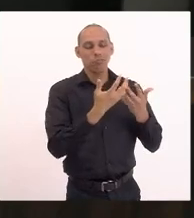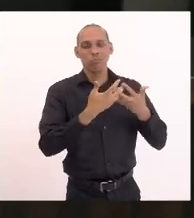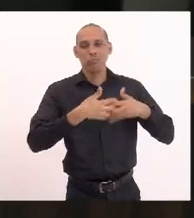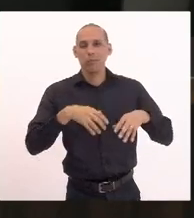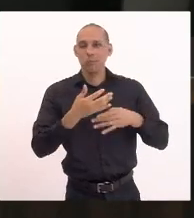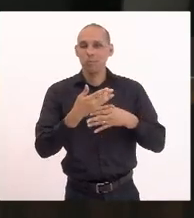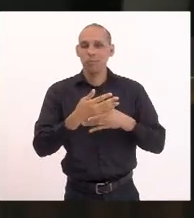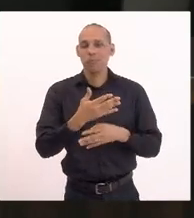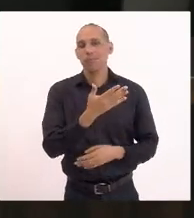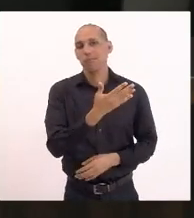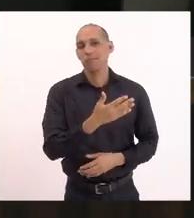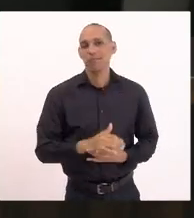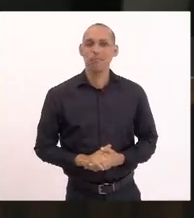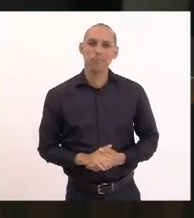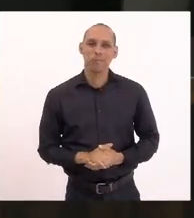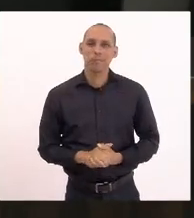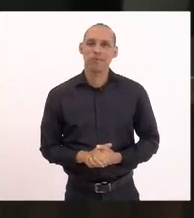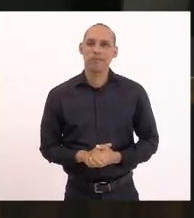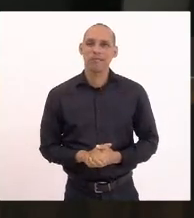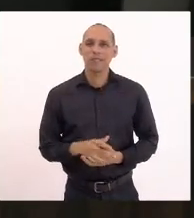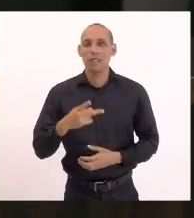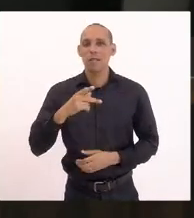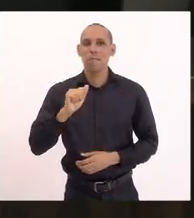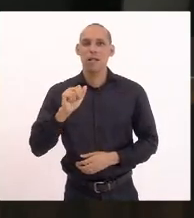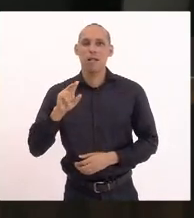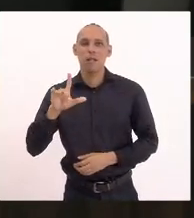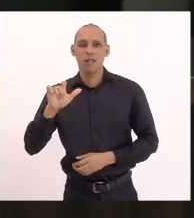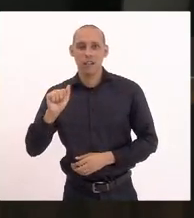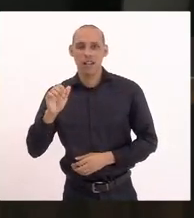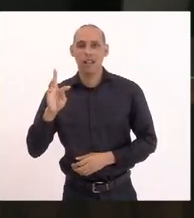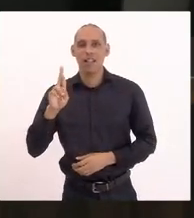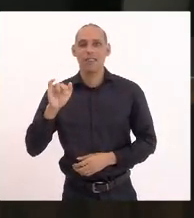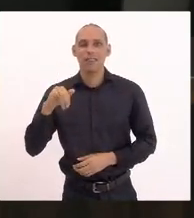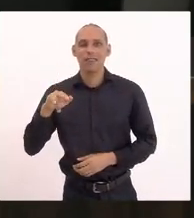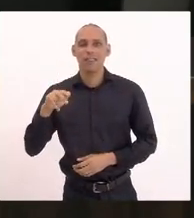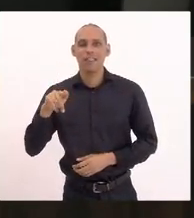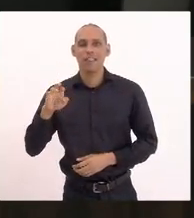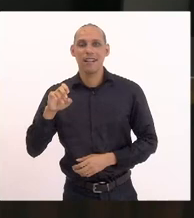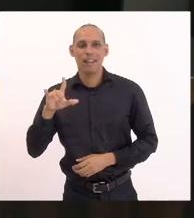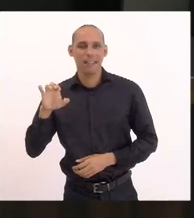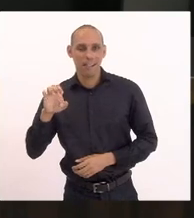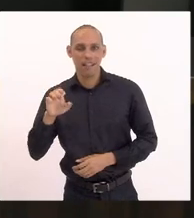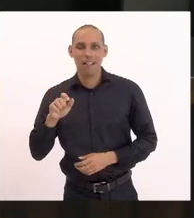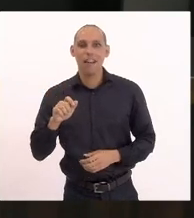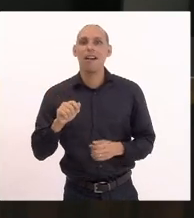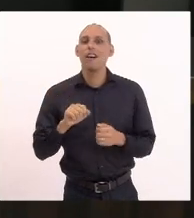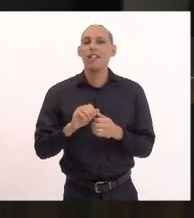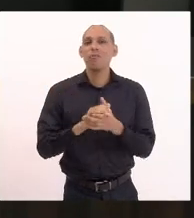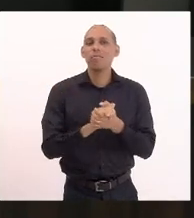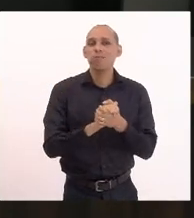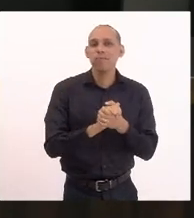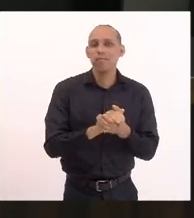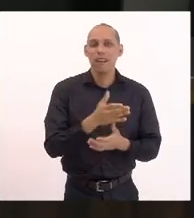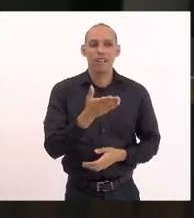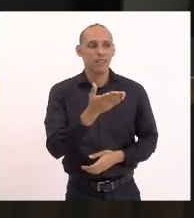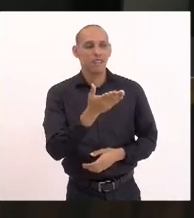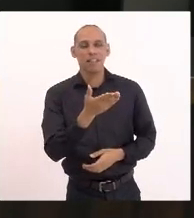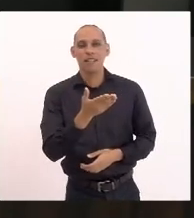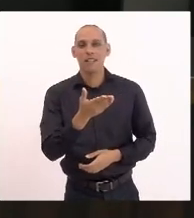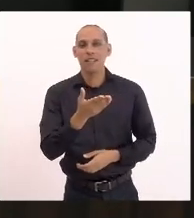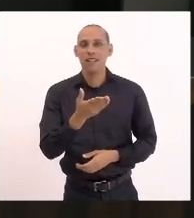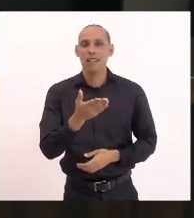Petrópolis. Pedi a Paula Trenguelê que possa fazer uma saudação aqui. Pedi já a assessoria do painel para que